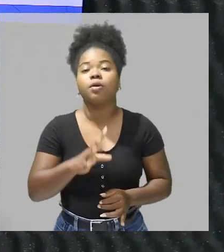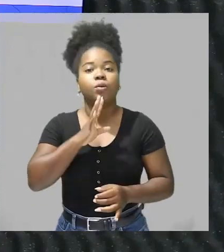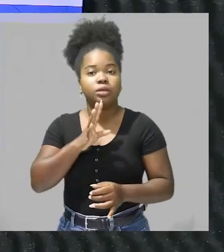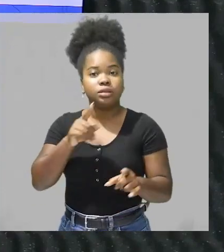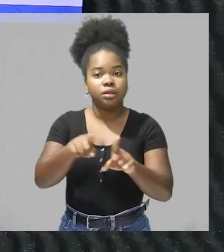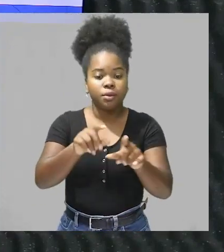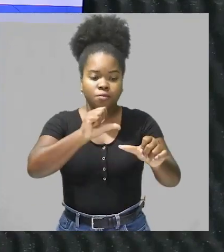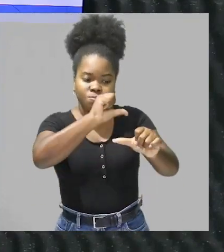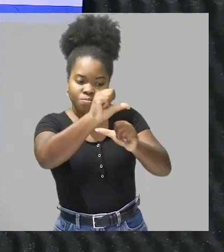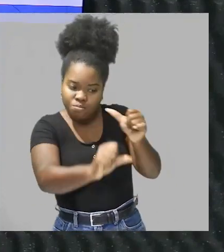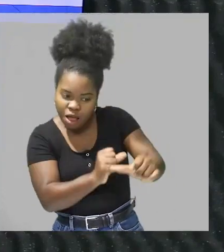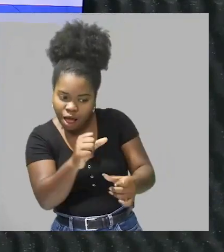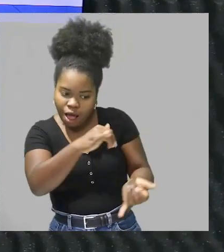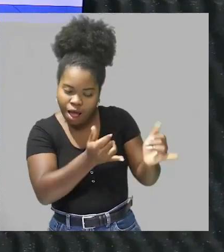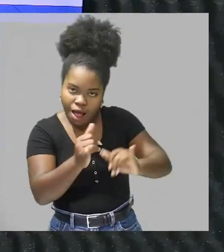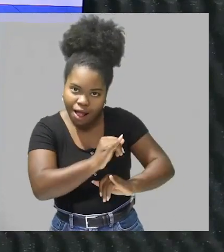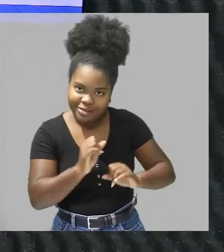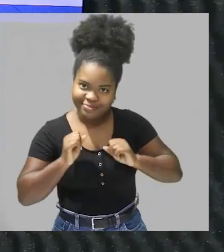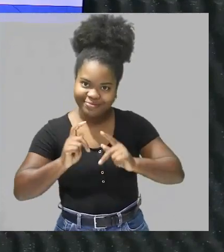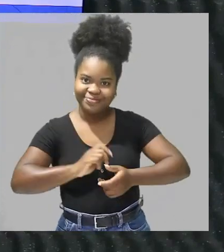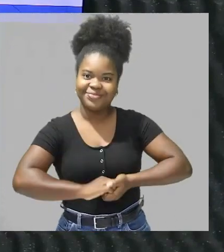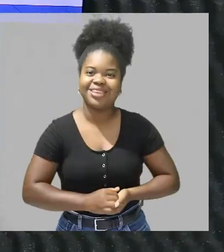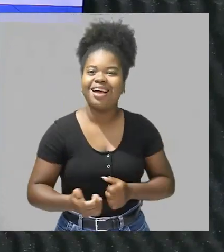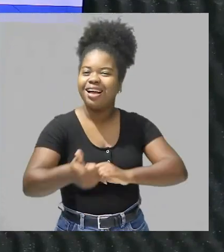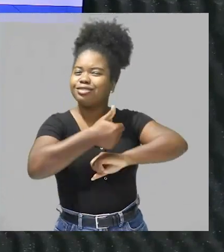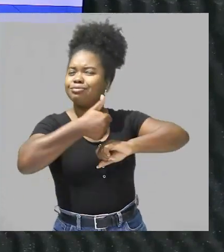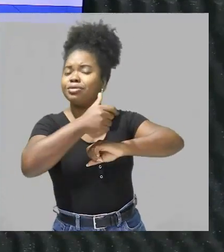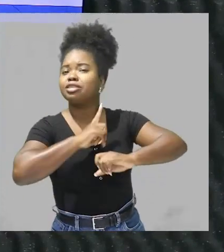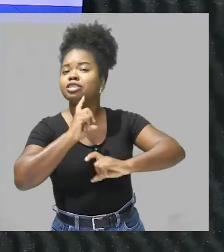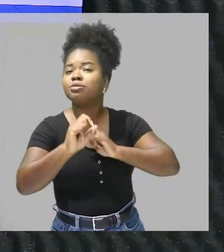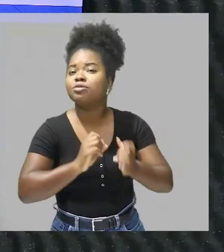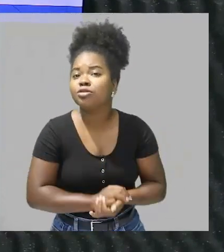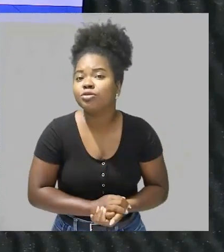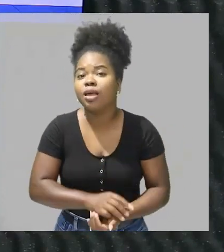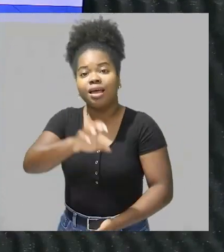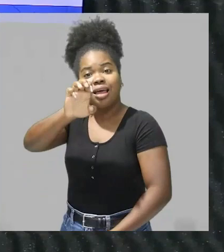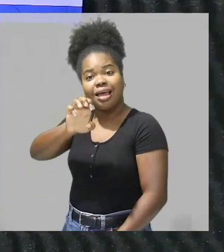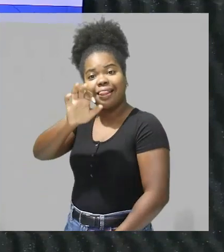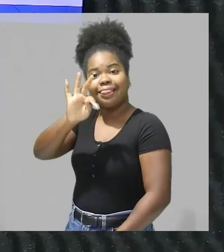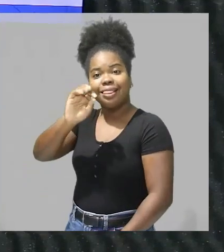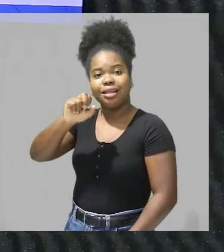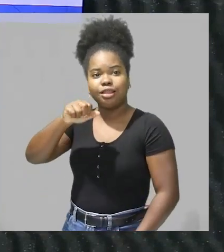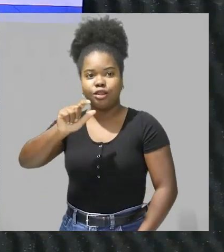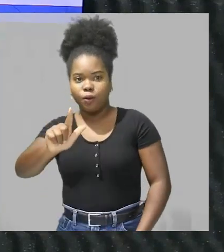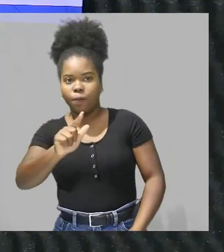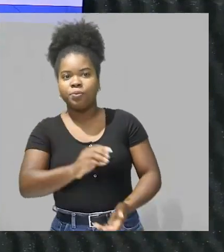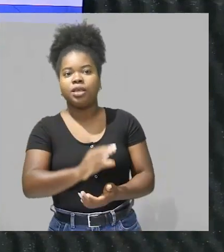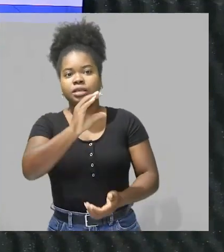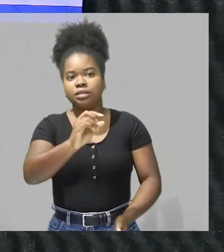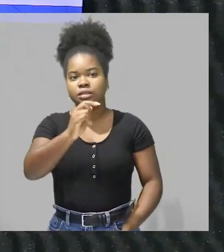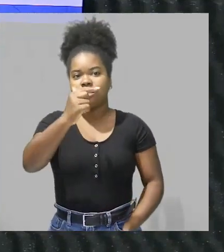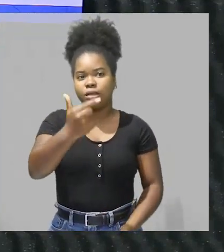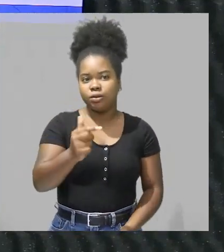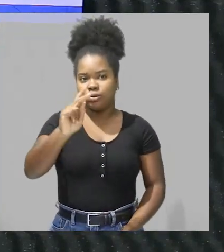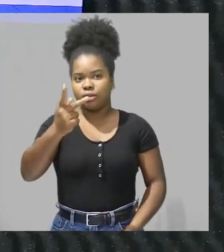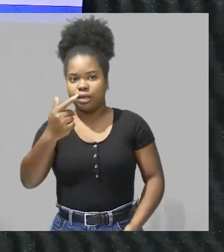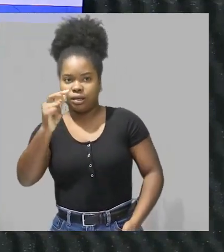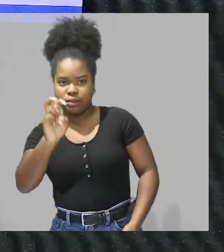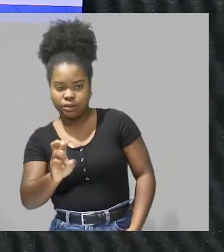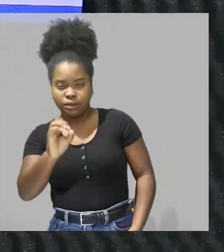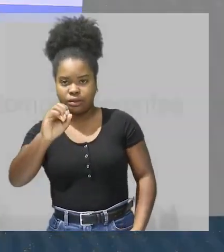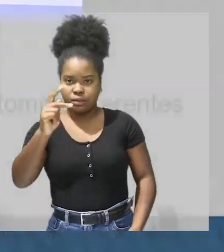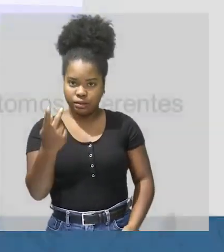química os primeiro as primeiras substâncias que nós temos aqui o etanol e o oxigênio são os